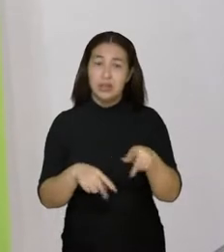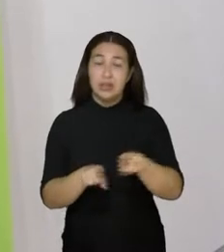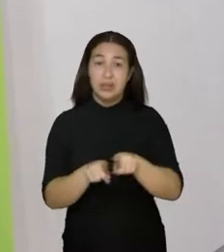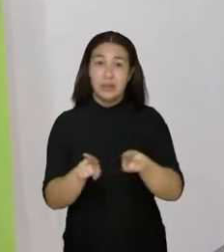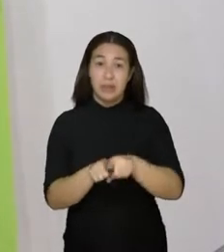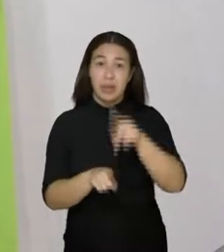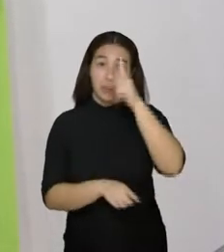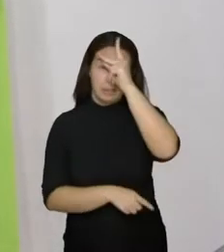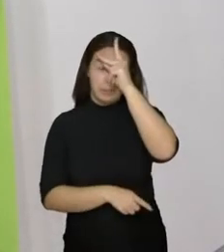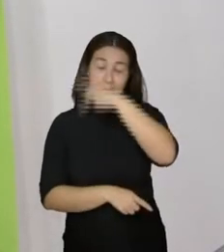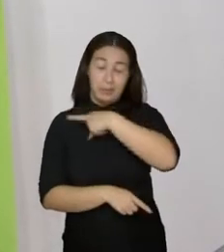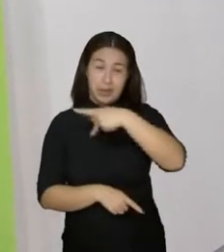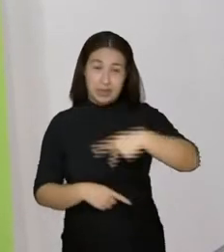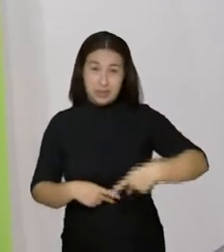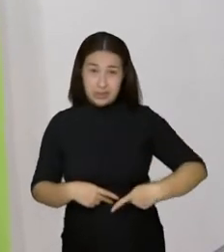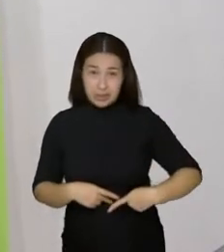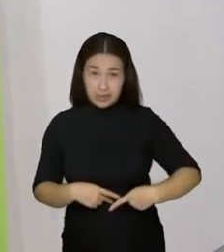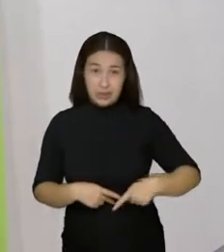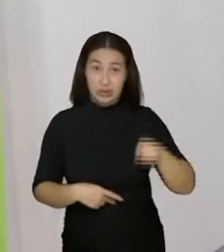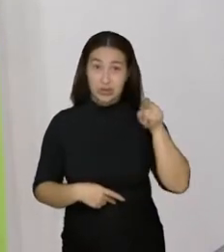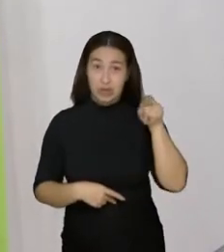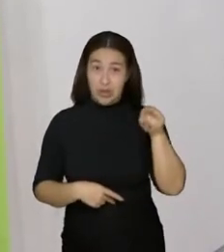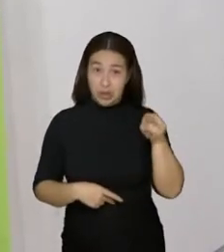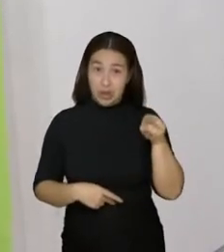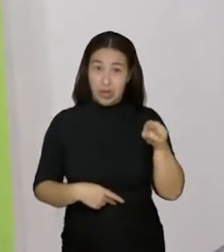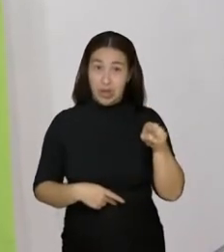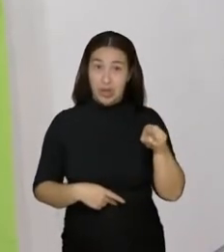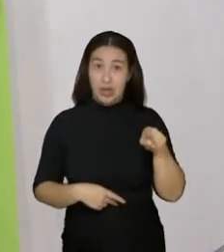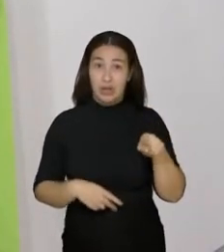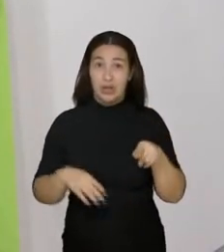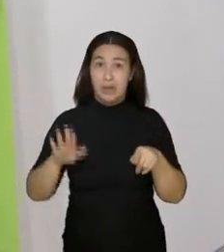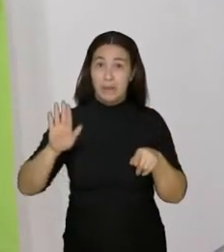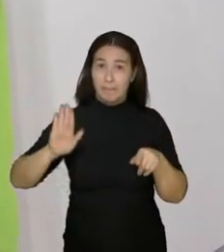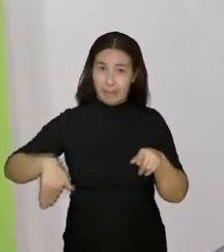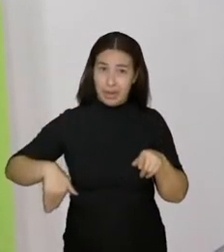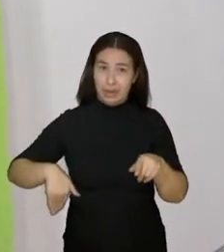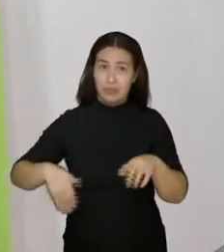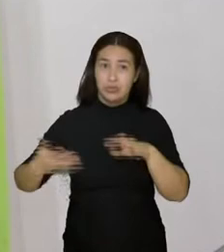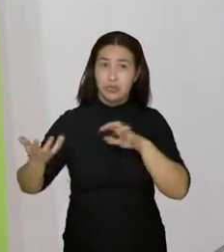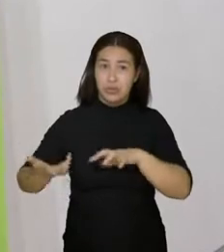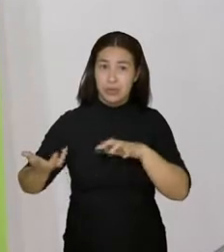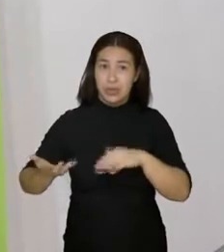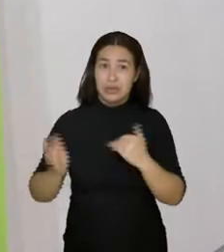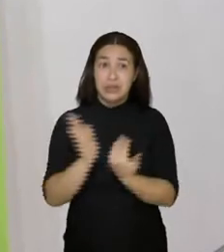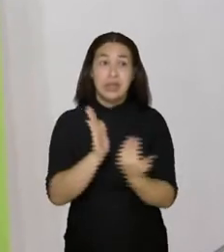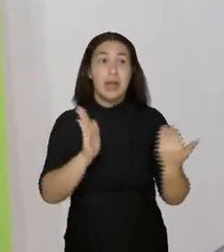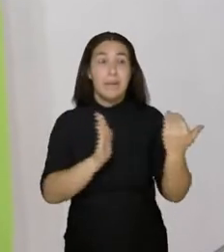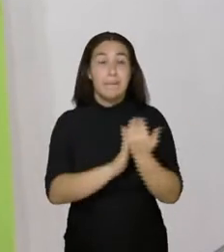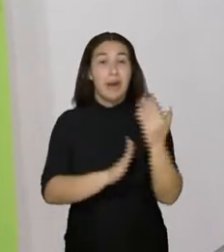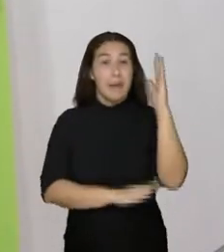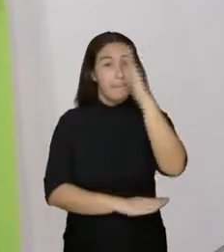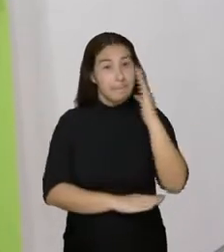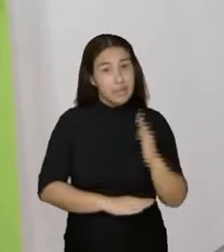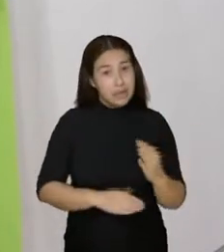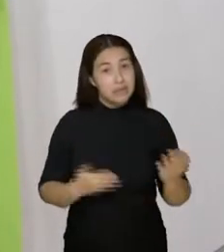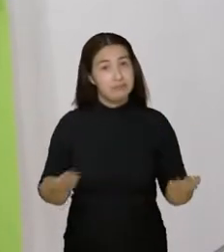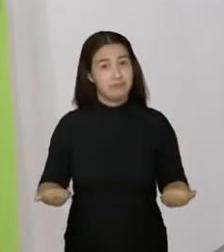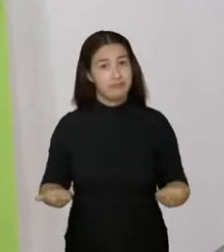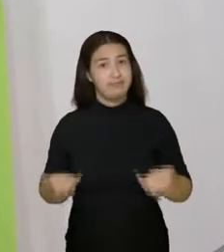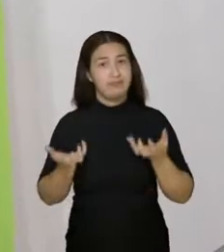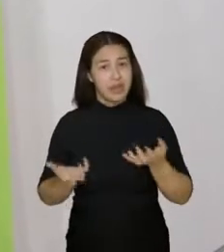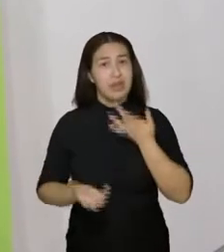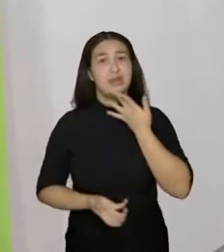bordão que tem se torne realidade menos Brasília e mais Brasil é isso que queremos E é isso que desejamos